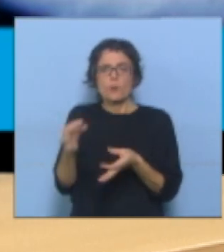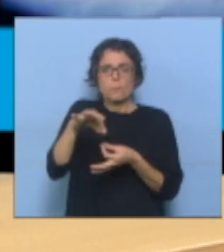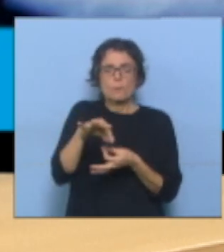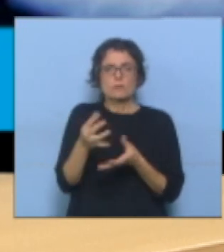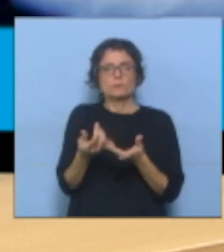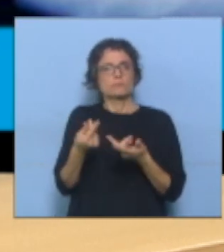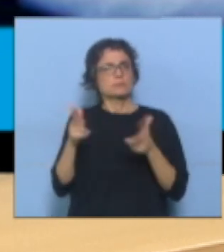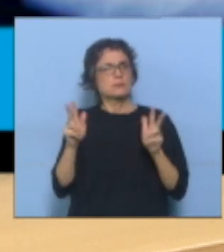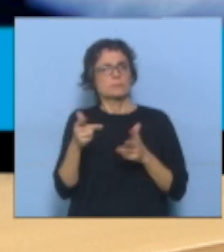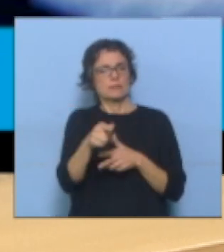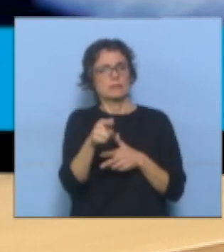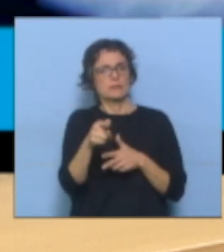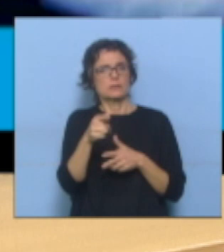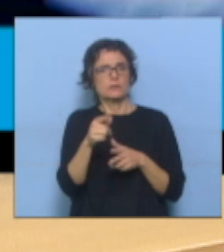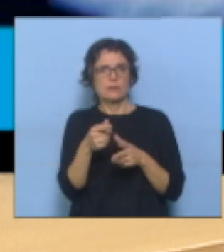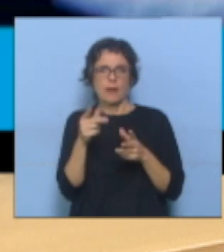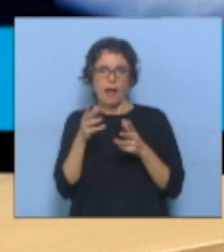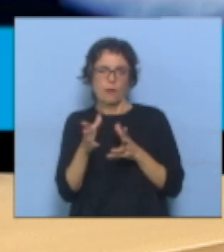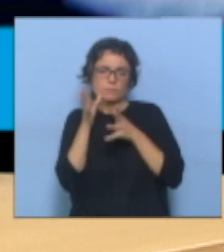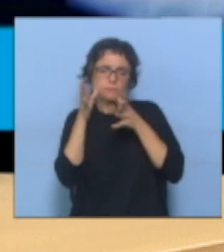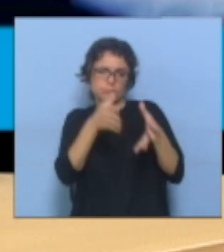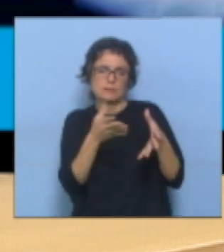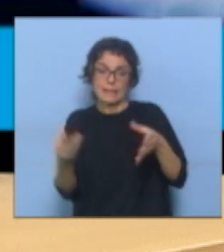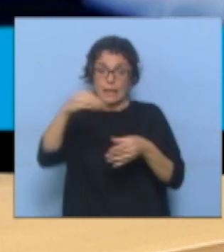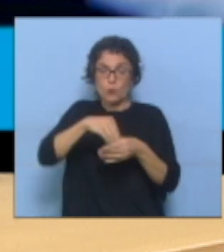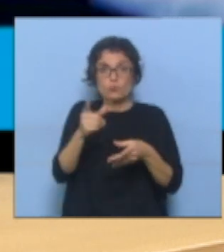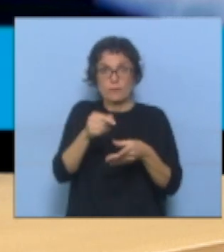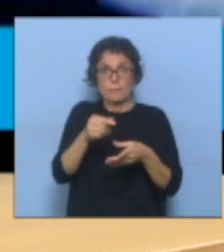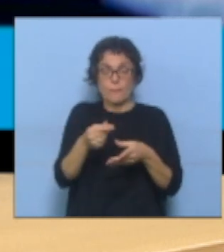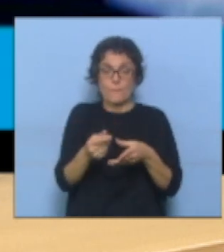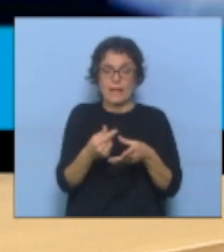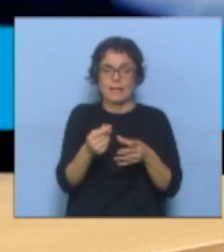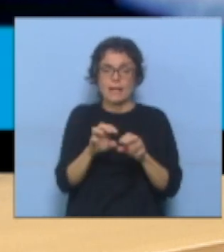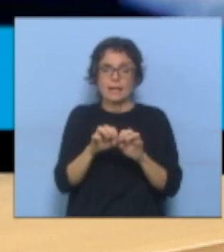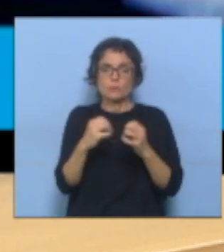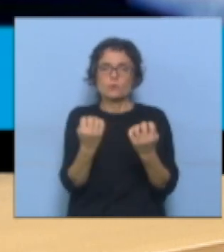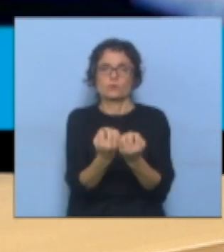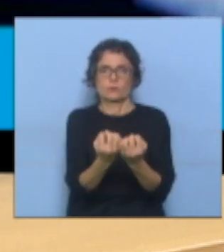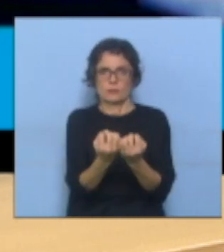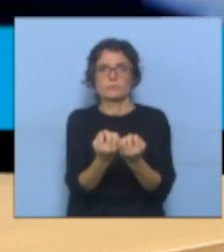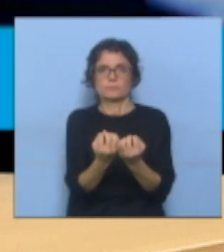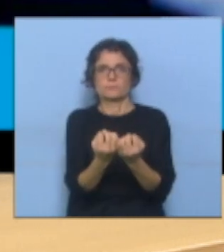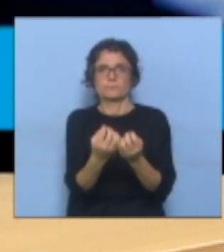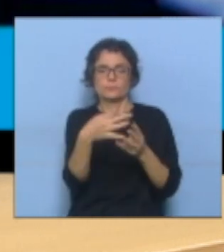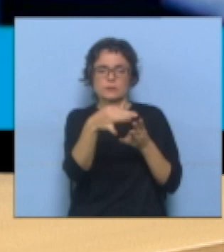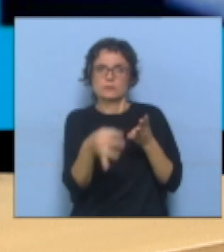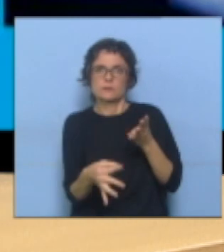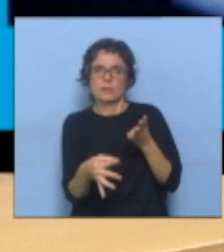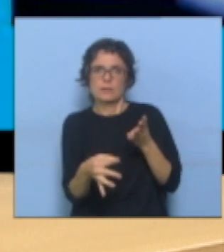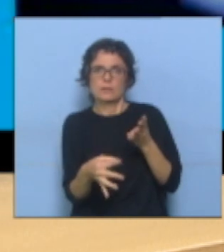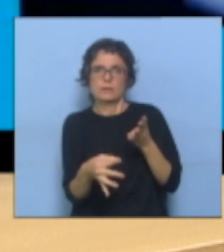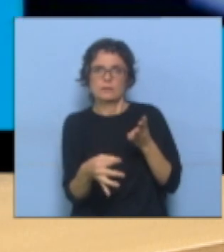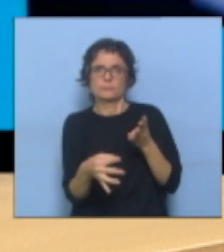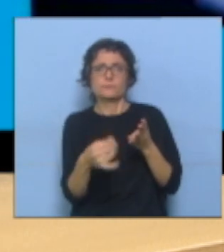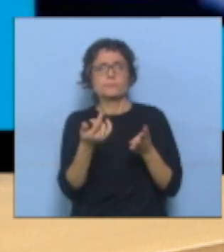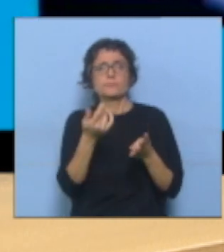componente liberal, mas social e ecológica. E é a introdução destas variáveis que o Papa vai buscar. Vai buscar que as empresas não